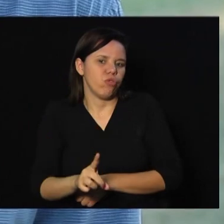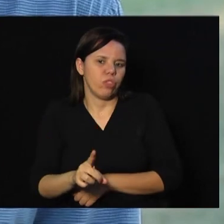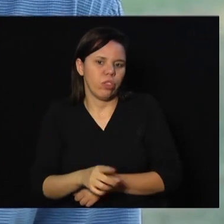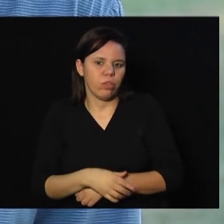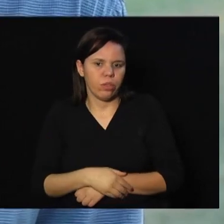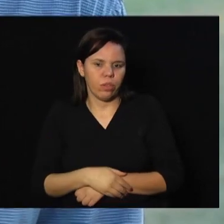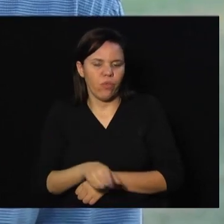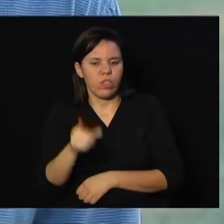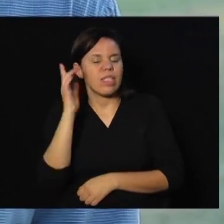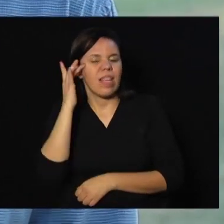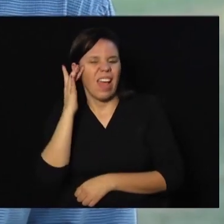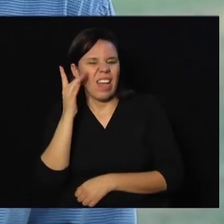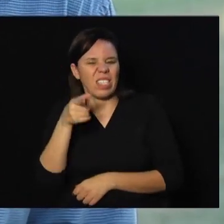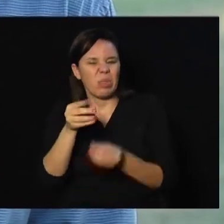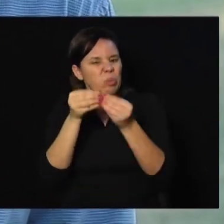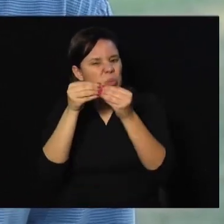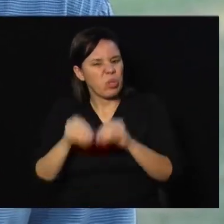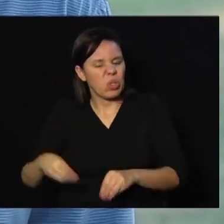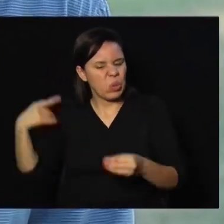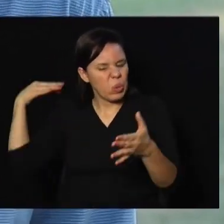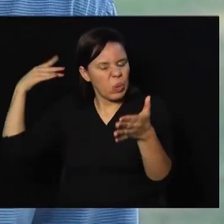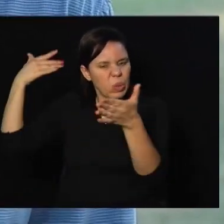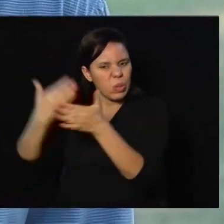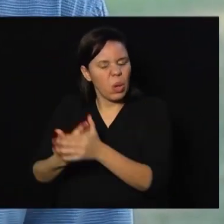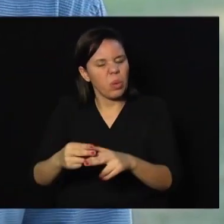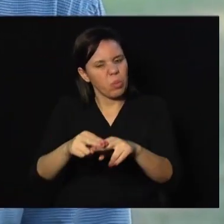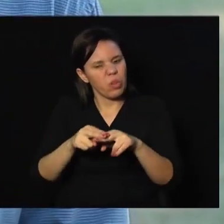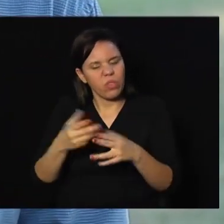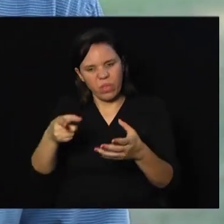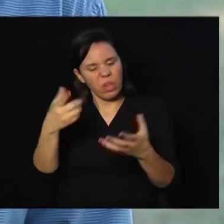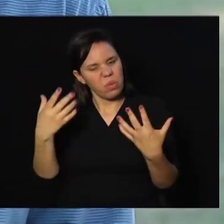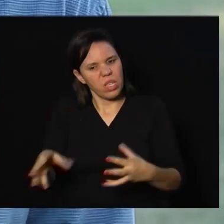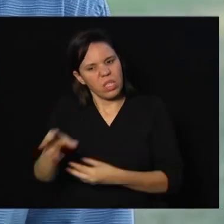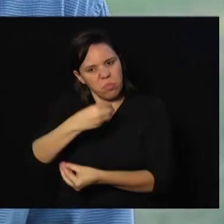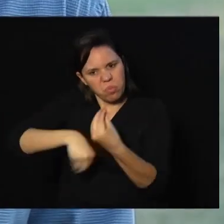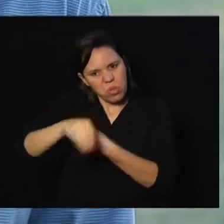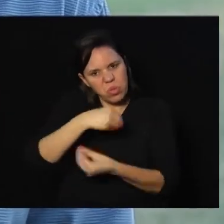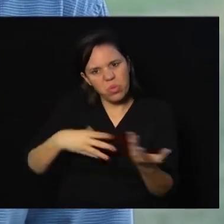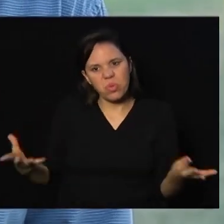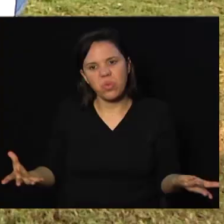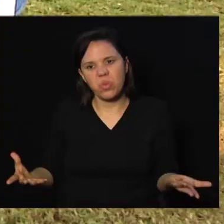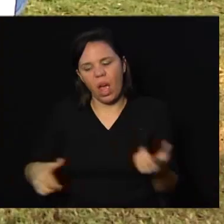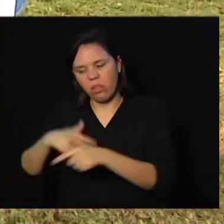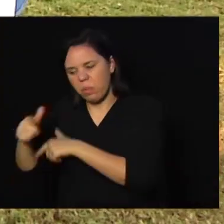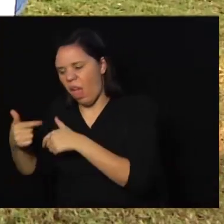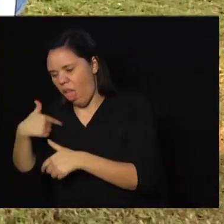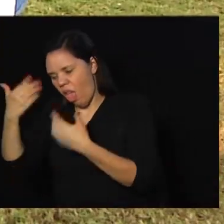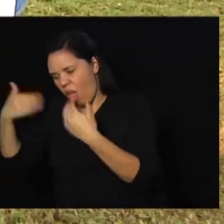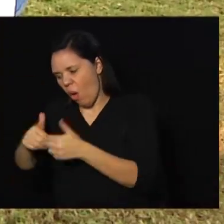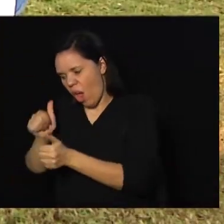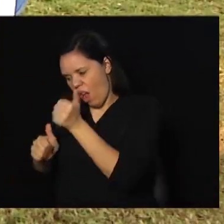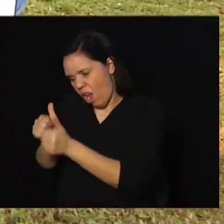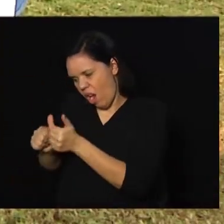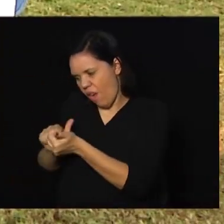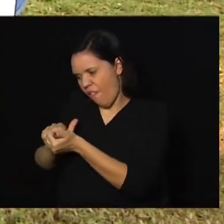que mancha a história e por isso você não quis misturar as coisas? Olha, como jogador eu fui muito bem, mas agora como